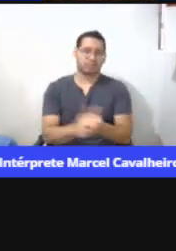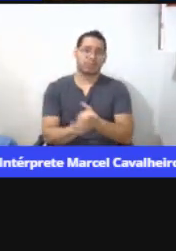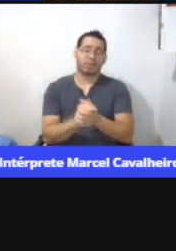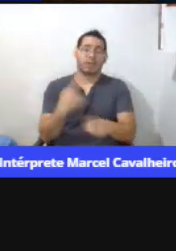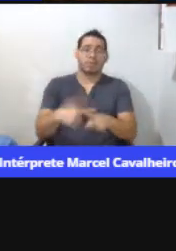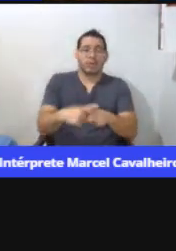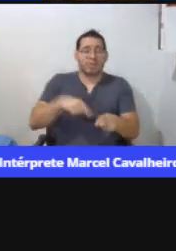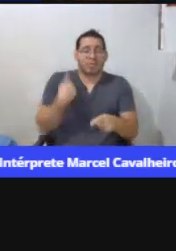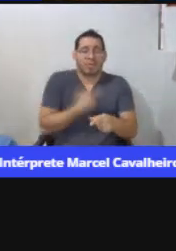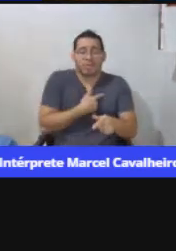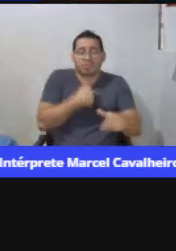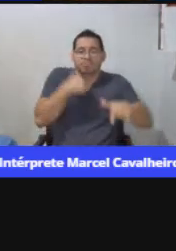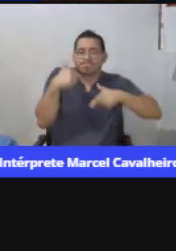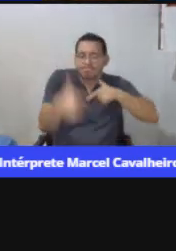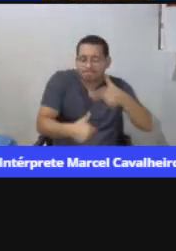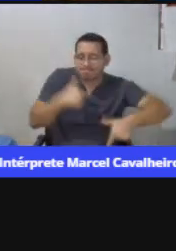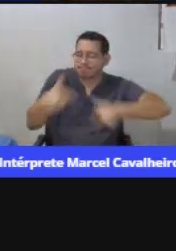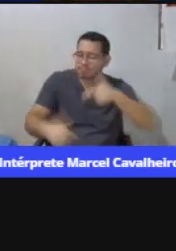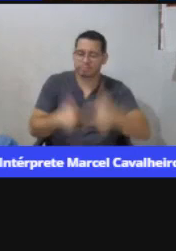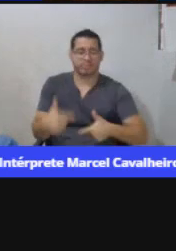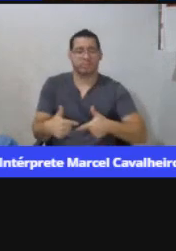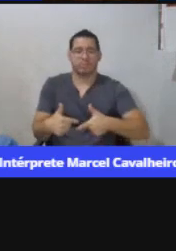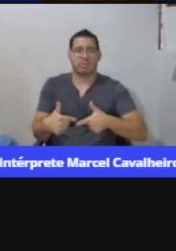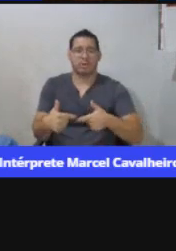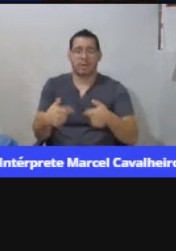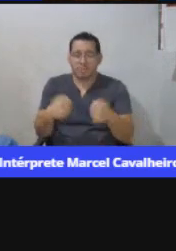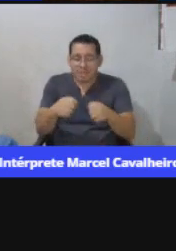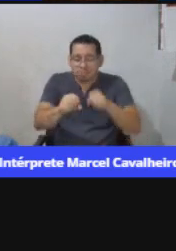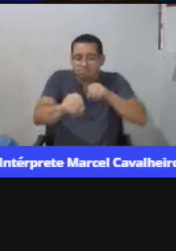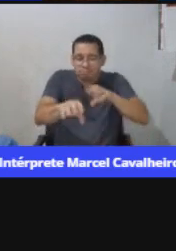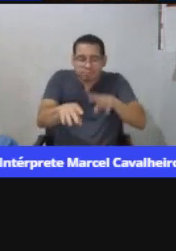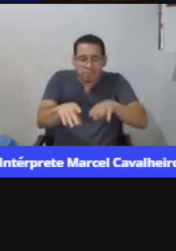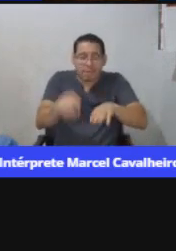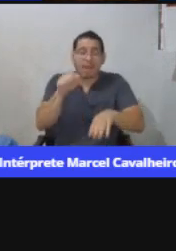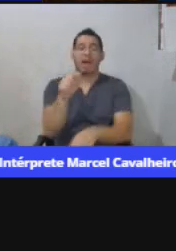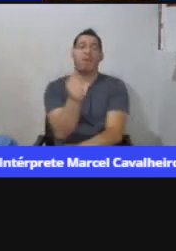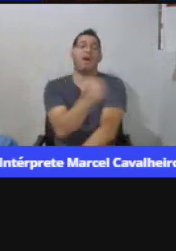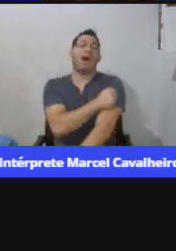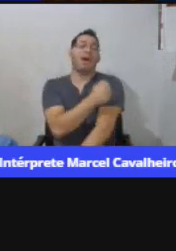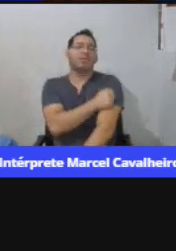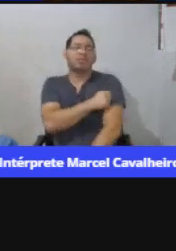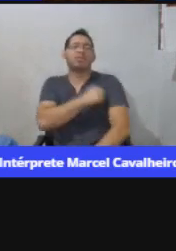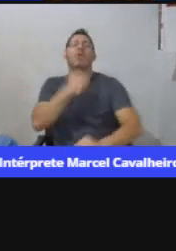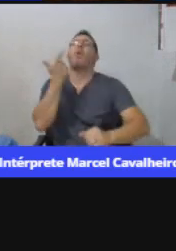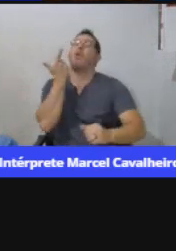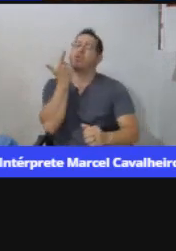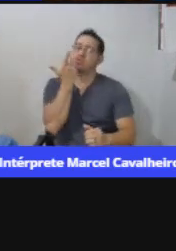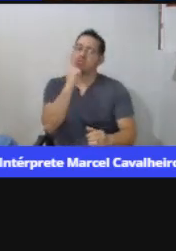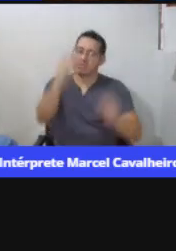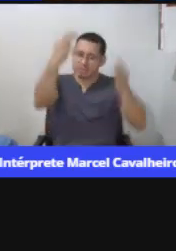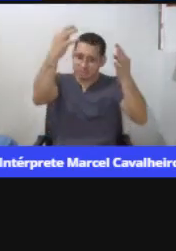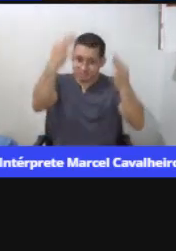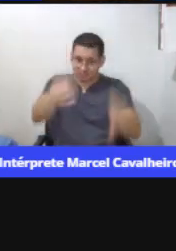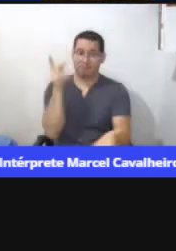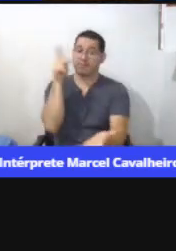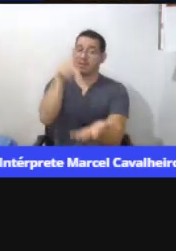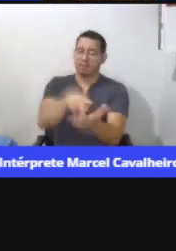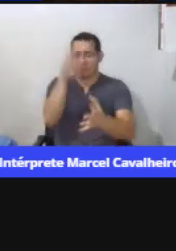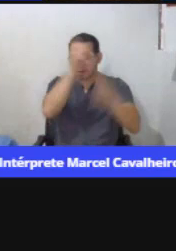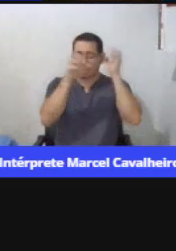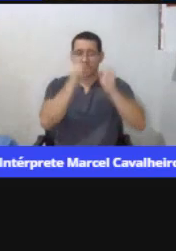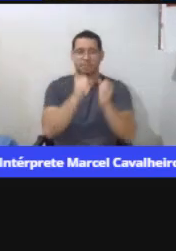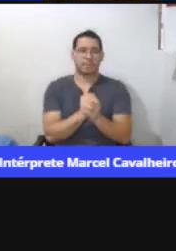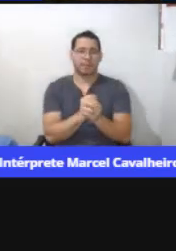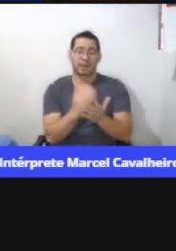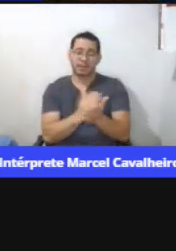que trabalhar de forma que o aluno desenvolva essas habilidades. Então, uma habilidade, ela pode demorar